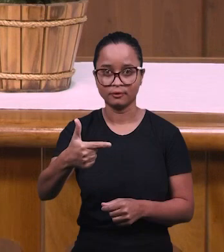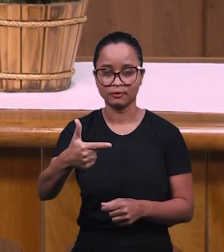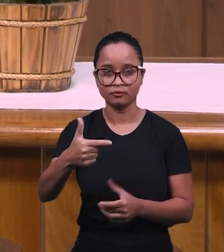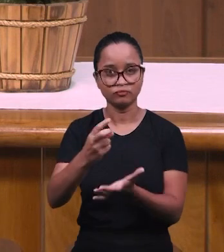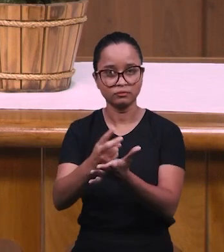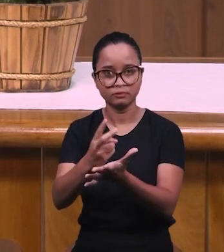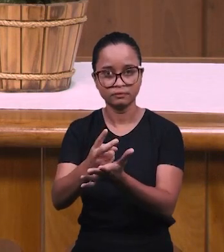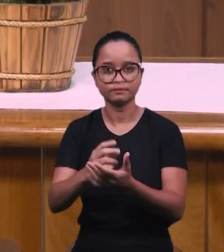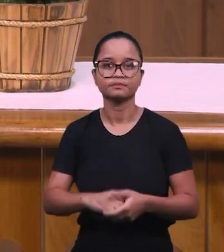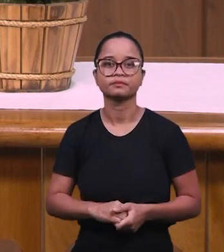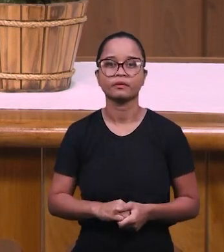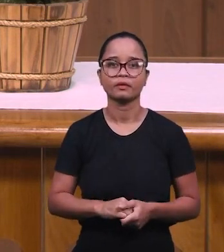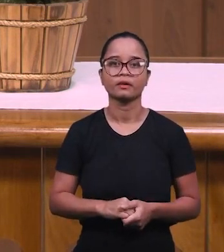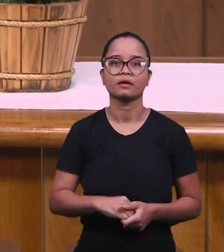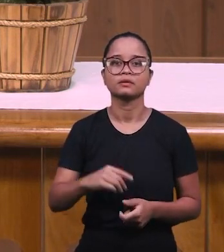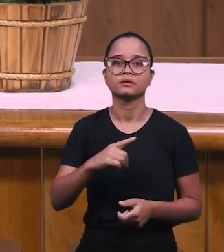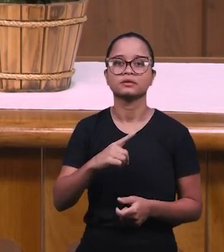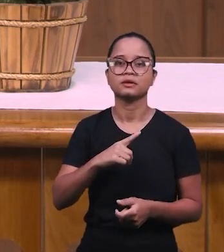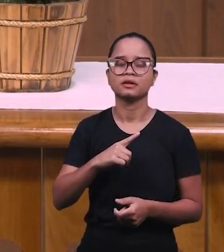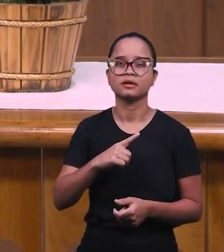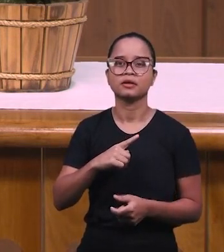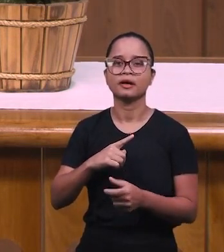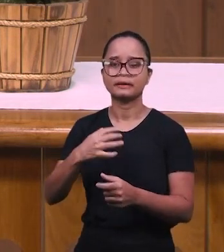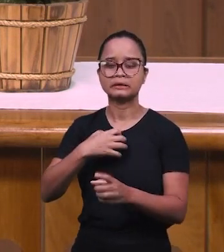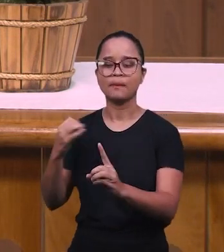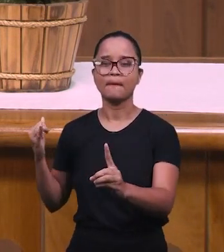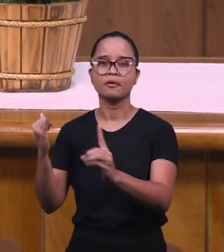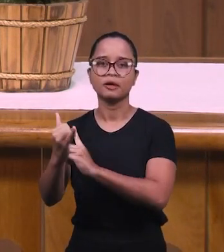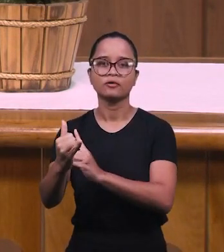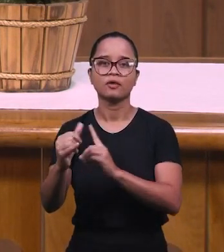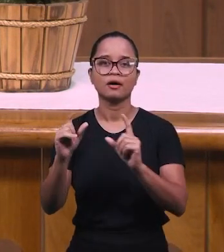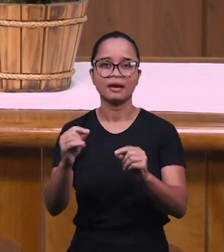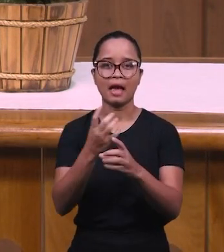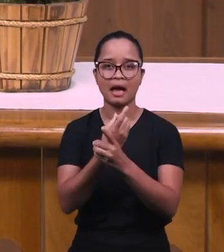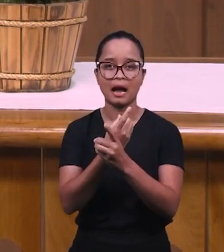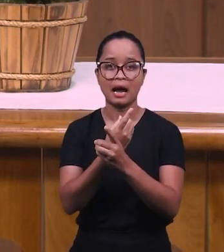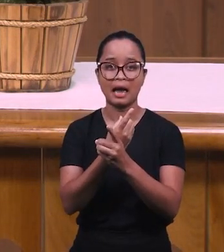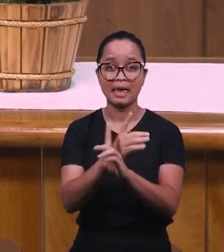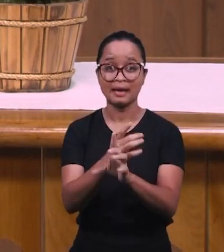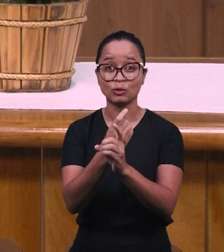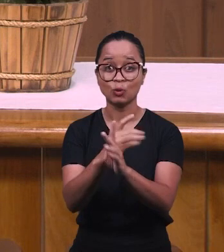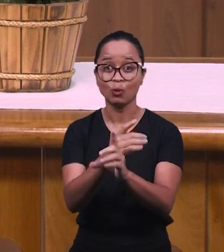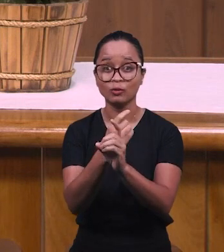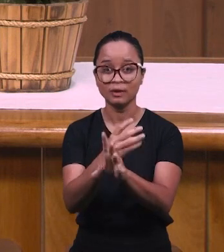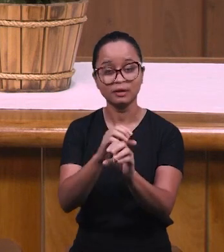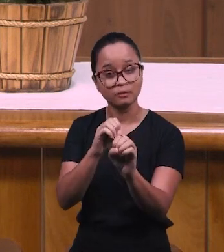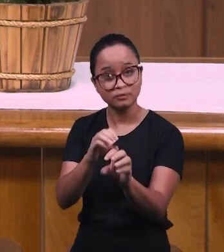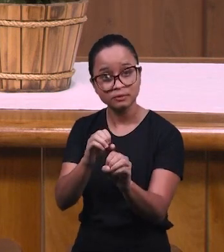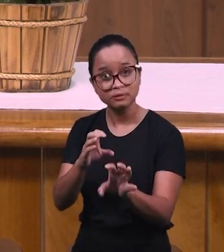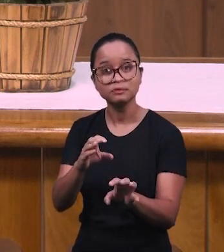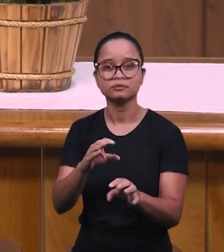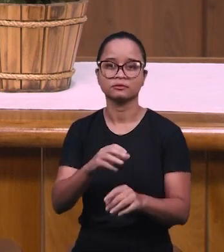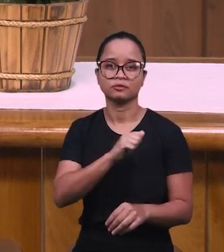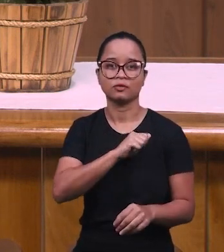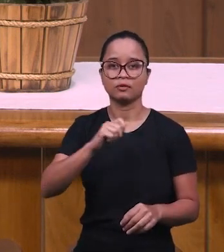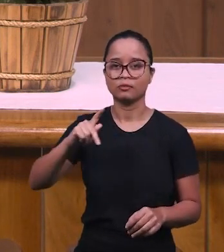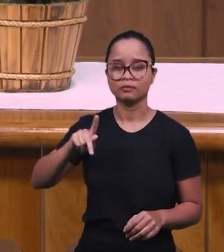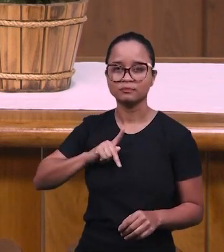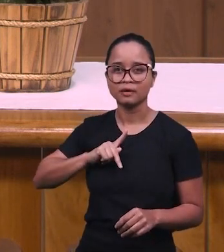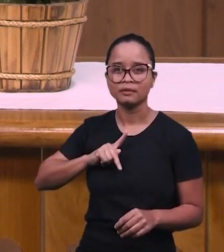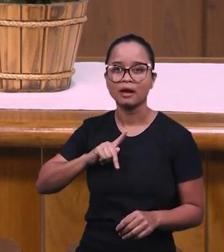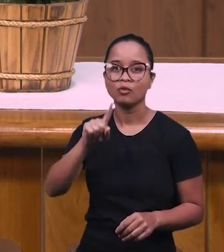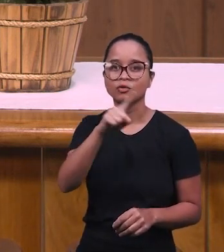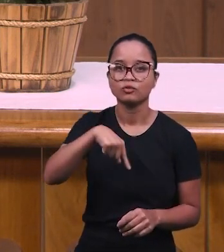nós, que é a doutrina apostólica, é aquilo que sobrou e que nós vivemos